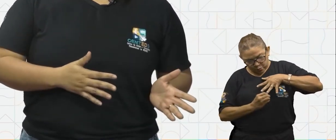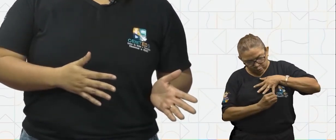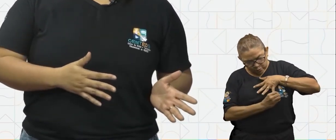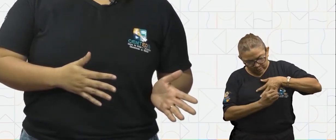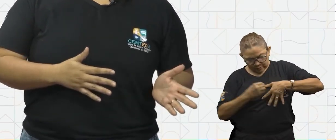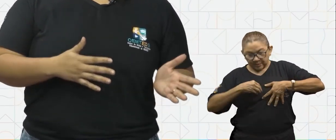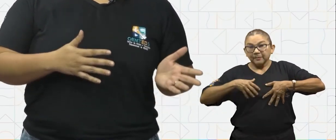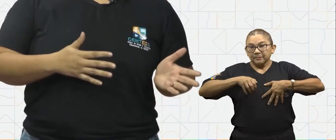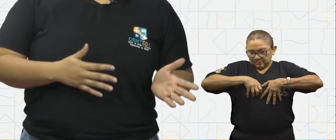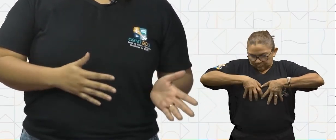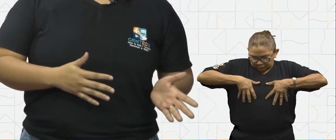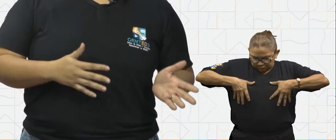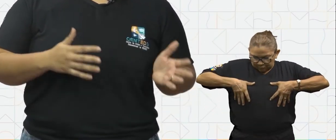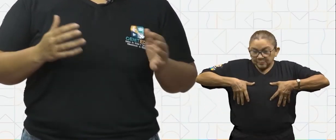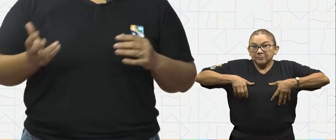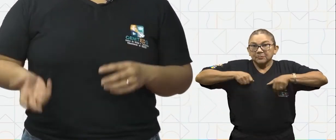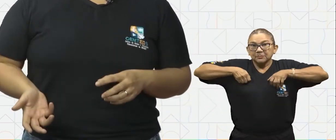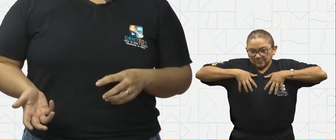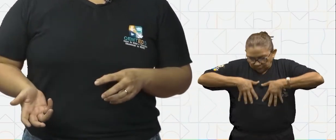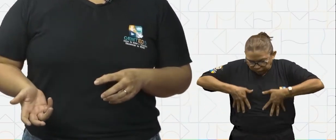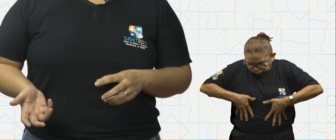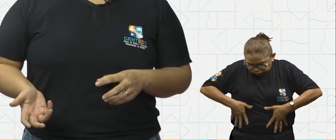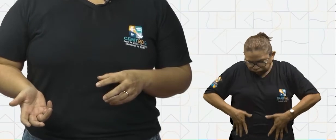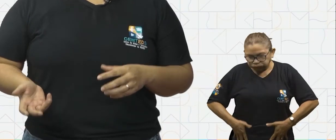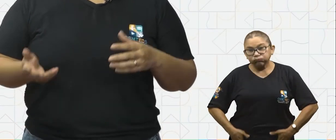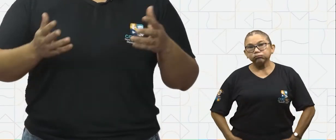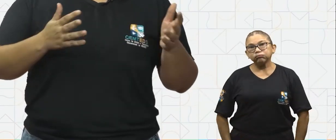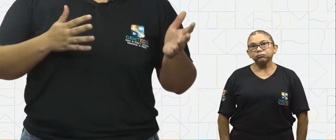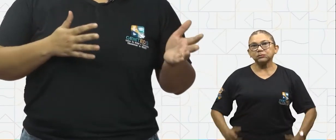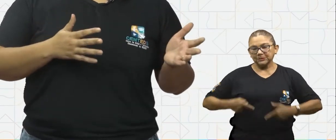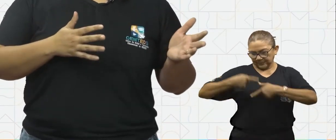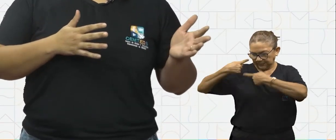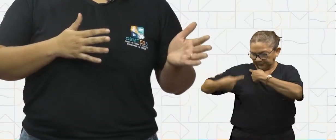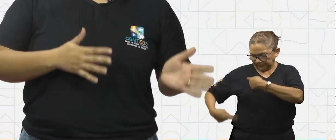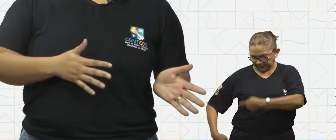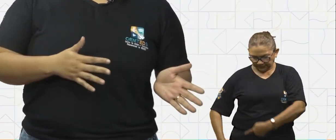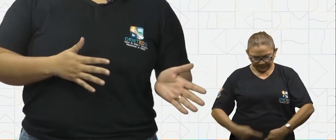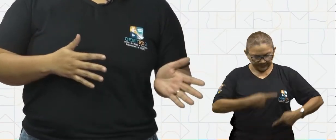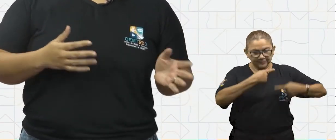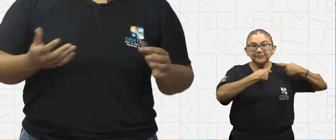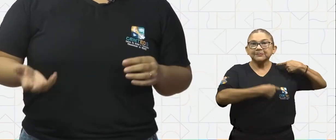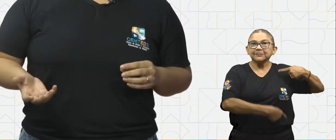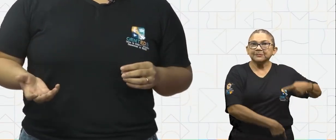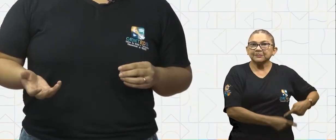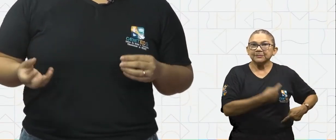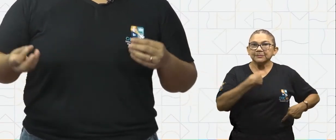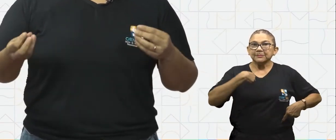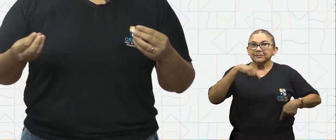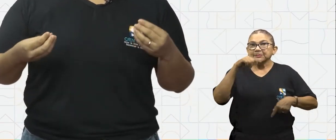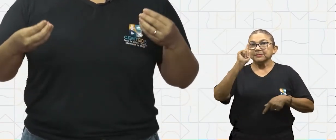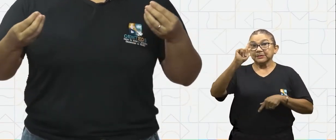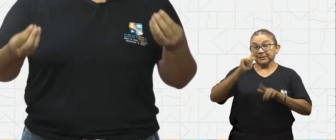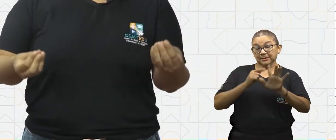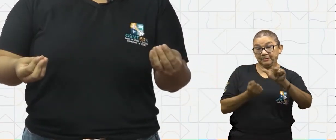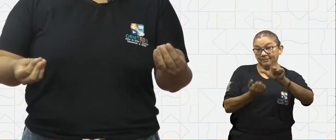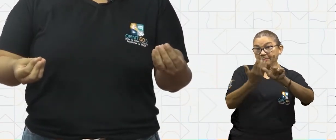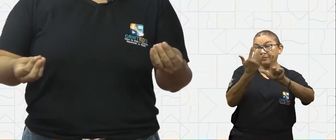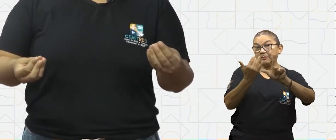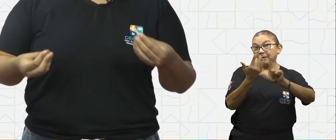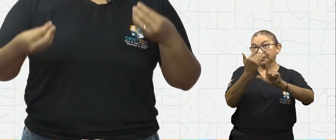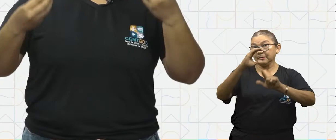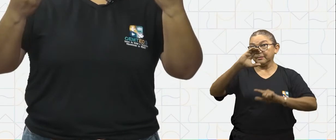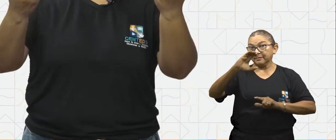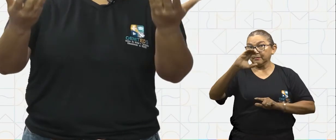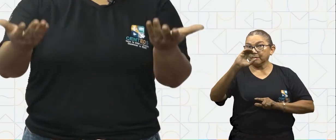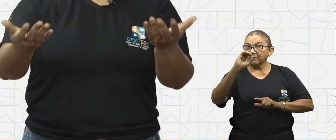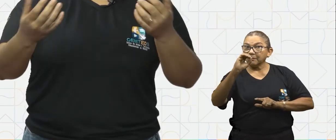corrente sanguínea e segue para o restante do corpo. E o gás carbônico, por sua vez, é expelido